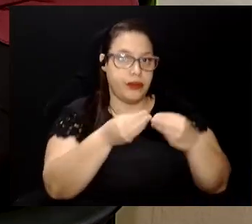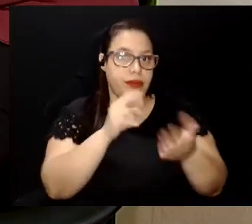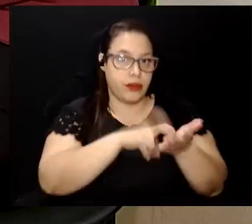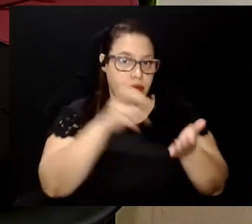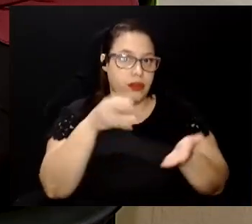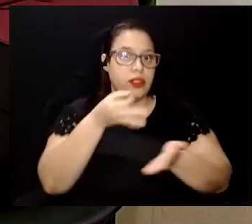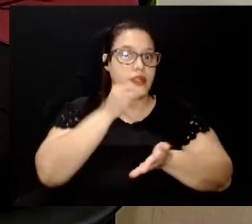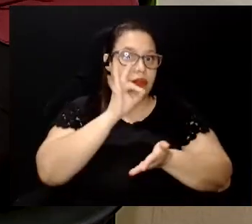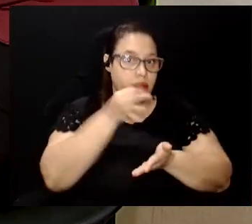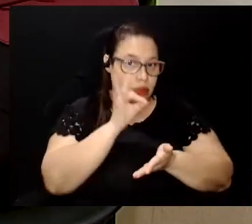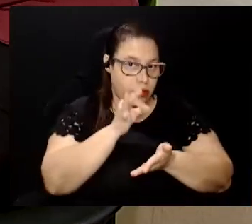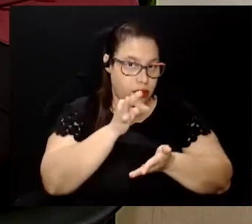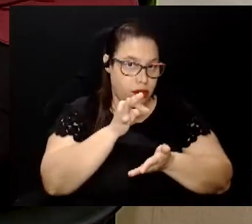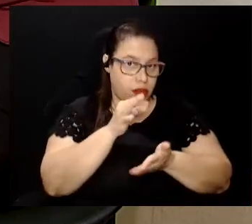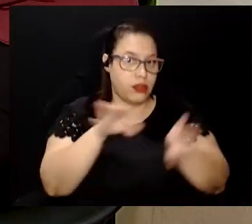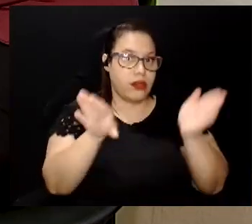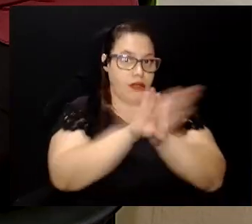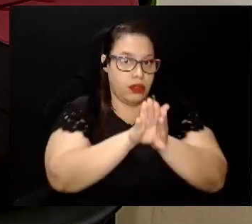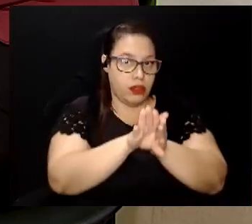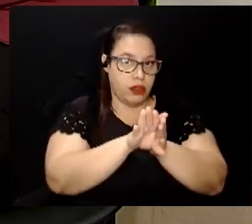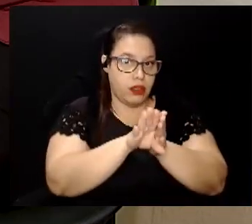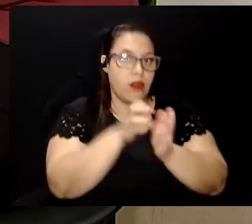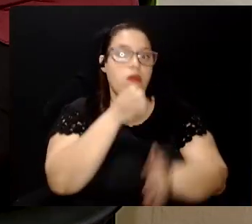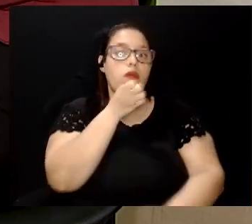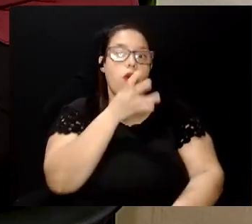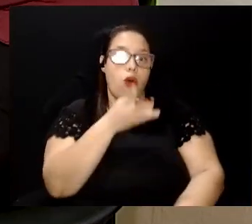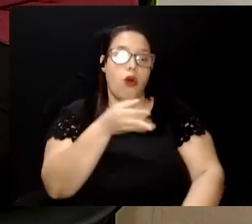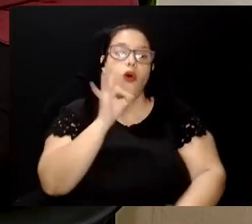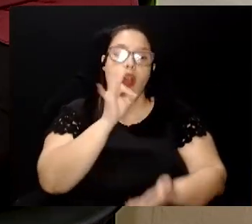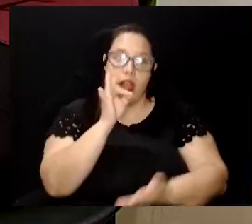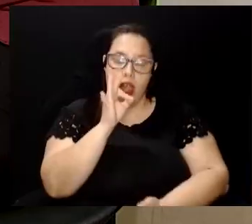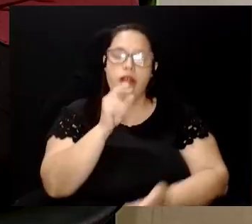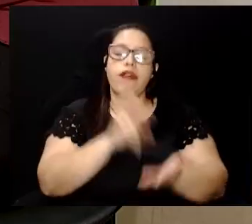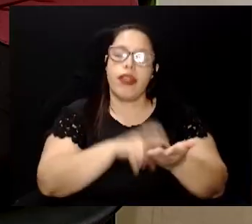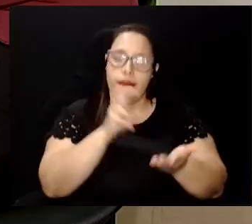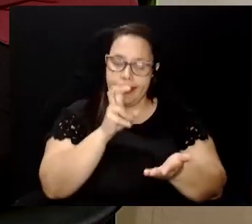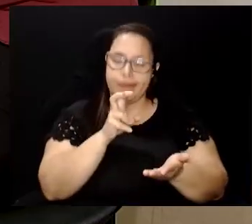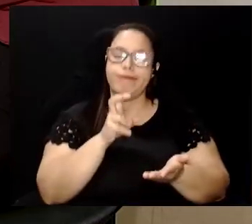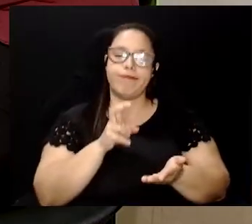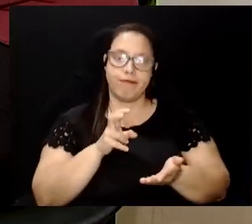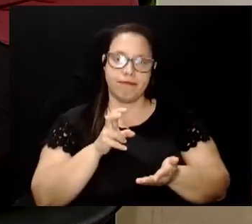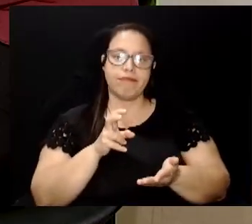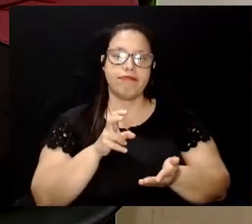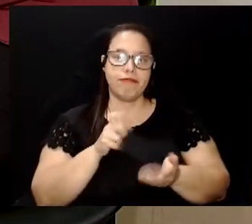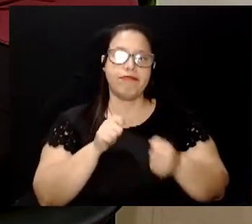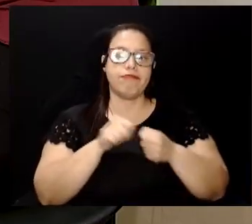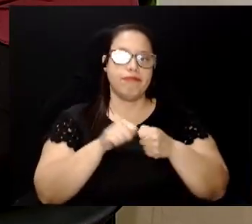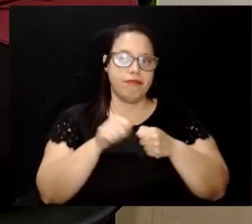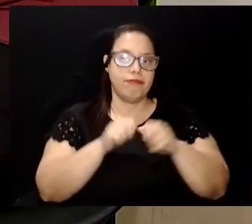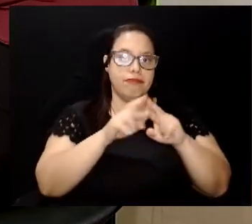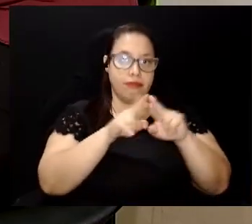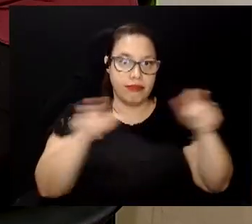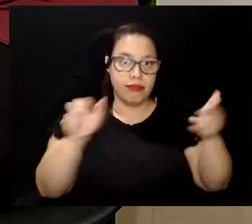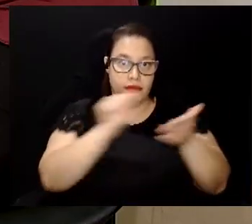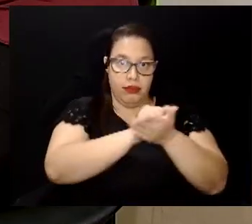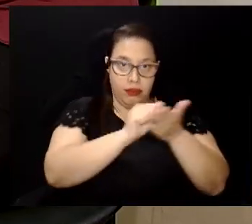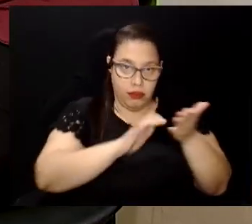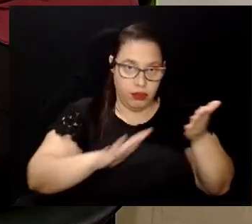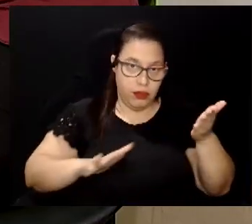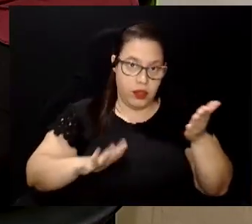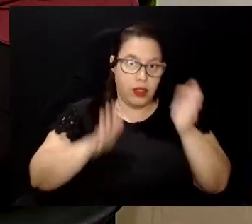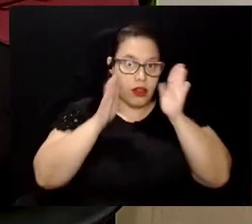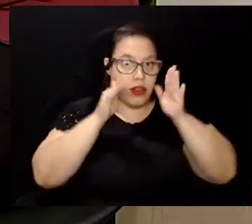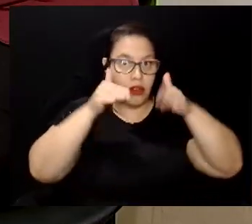e é um bom café da manhã. E aí eles fazem diversas atividades voltadas para serviços de